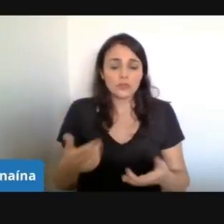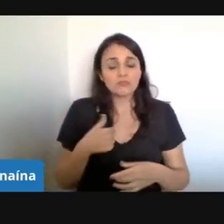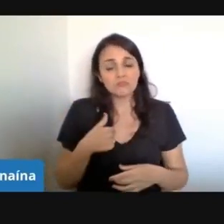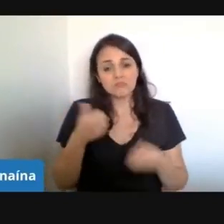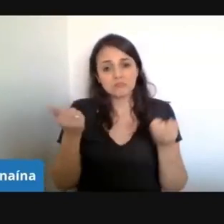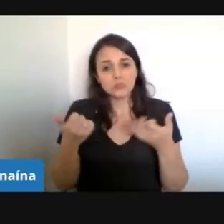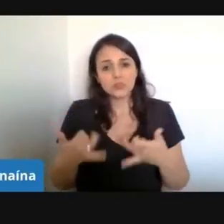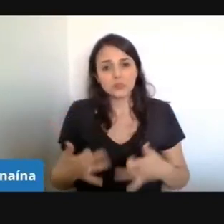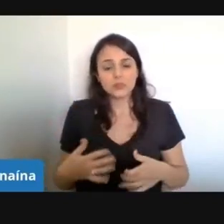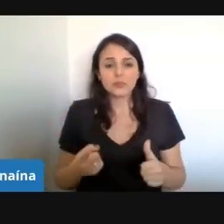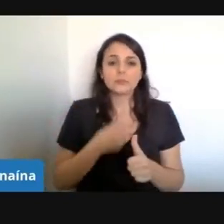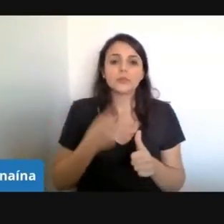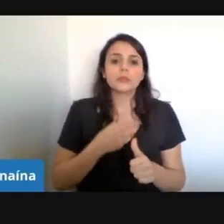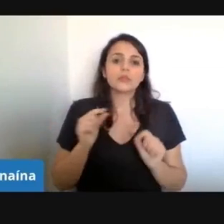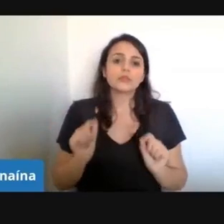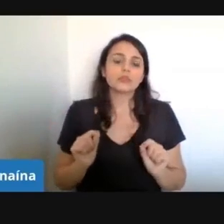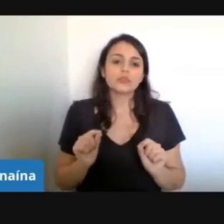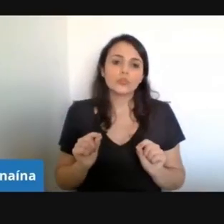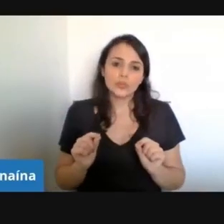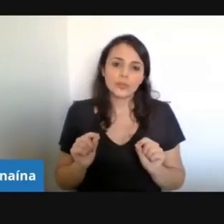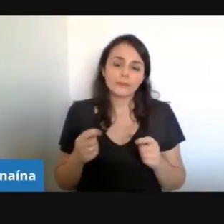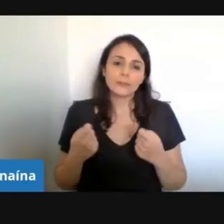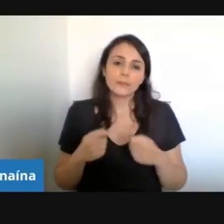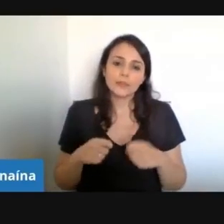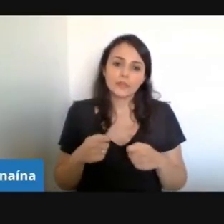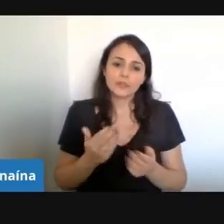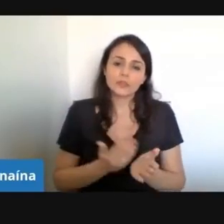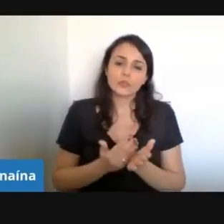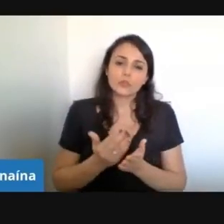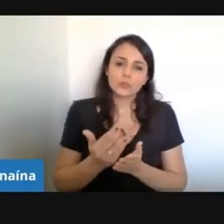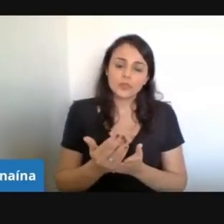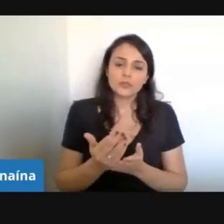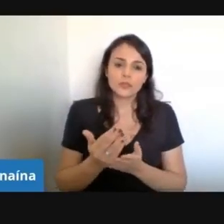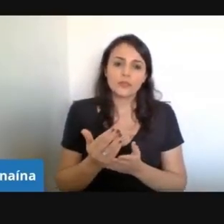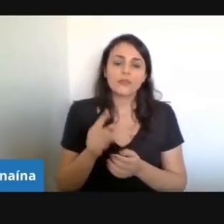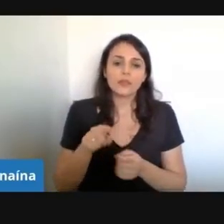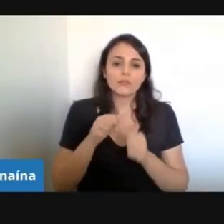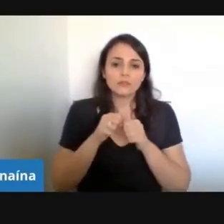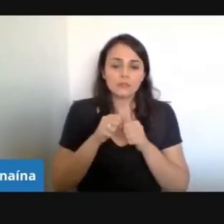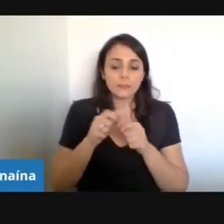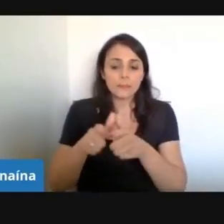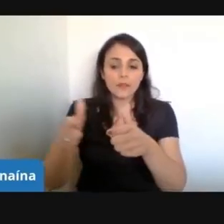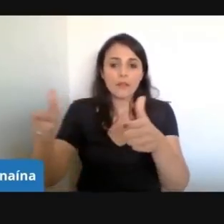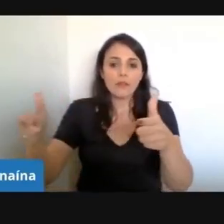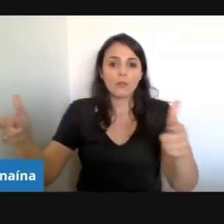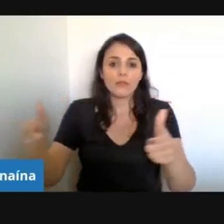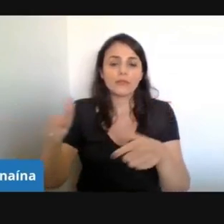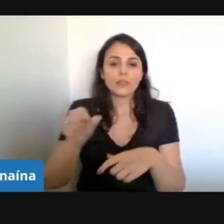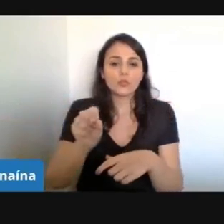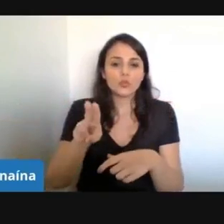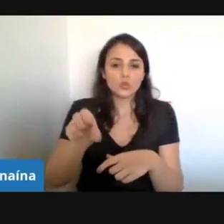coisa é ampliar, né, a rede de sistema de saúde, né,